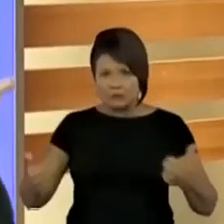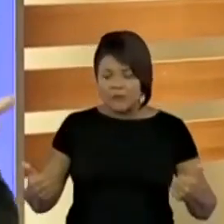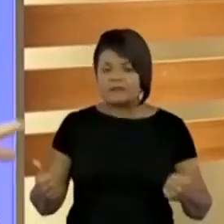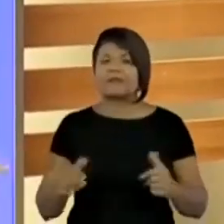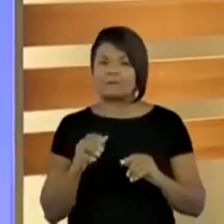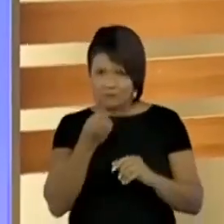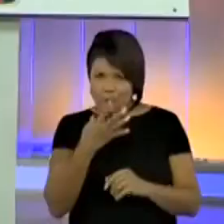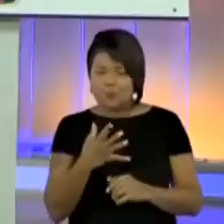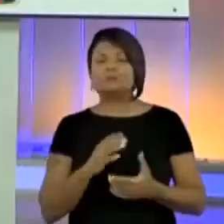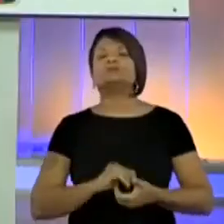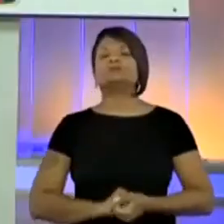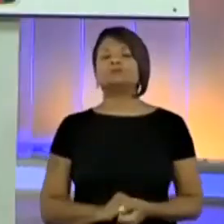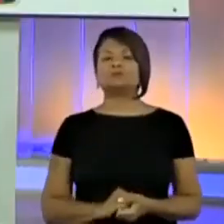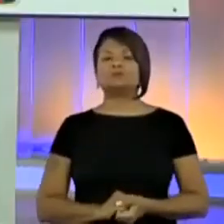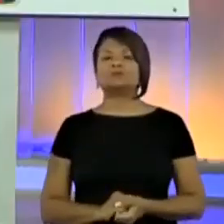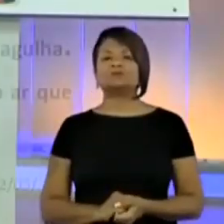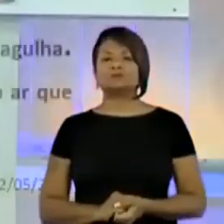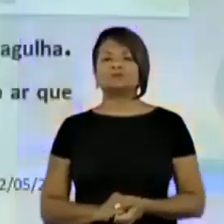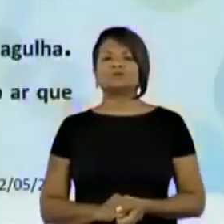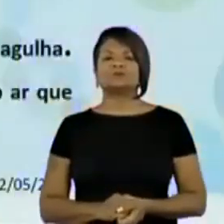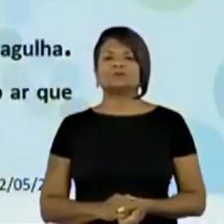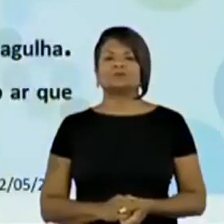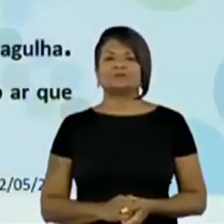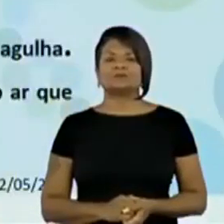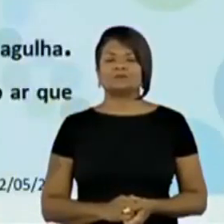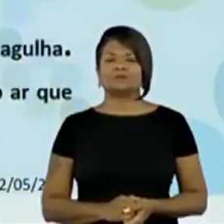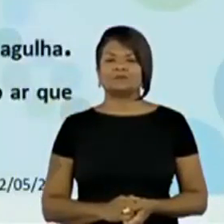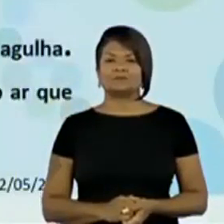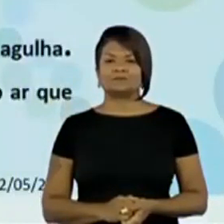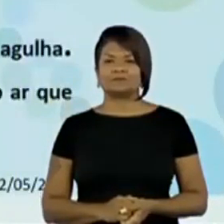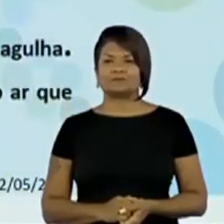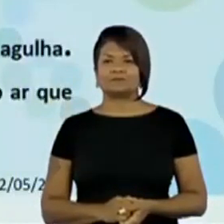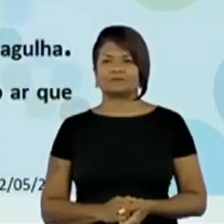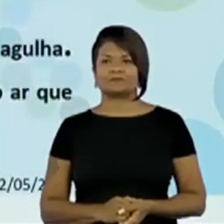pode acompanhar só com os olhos. Vamos lá?